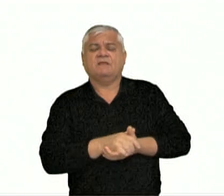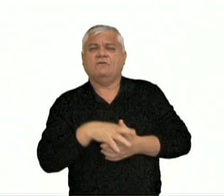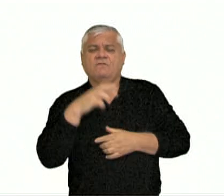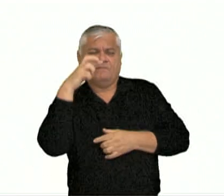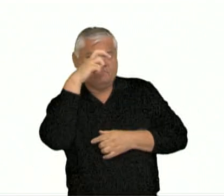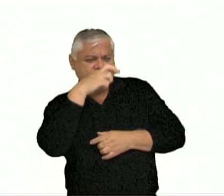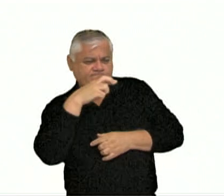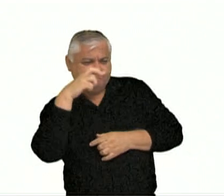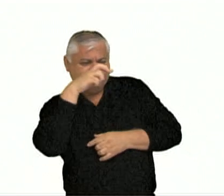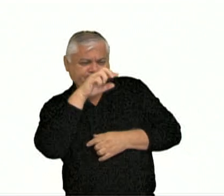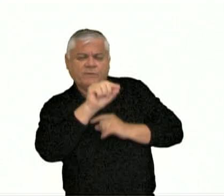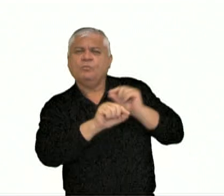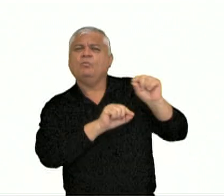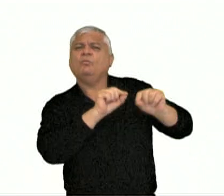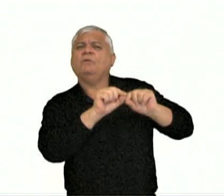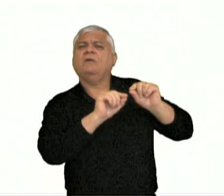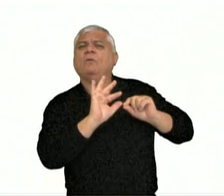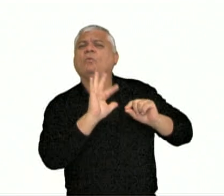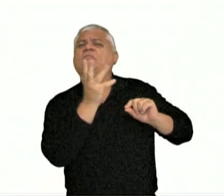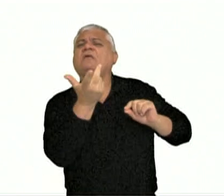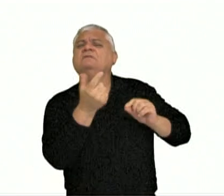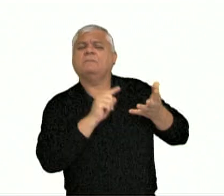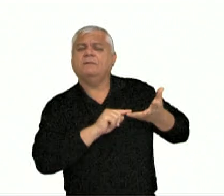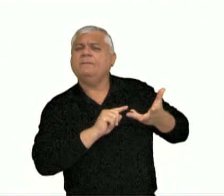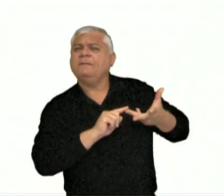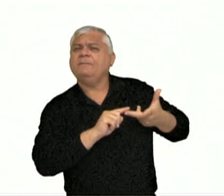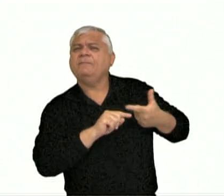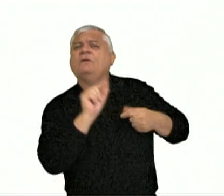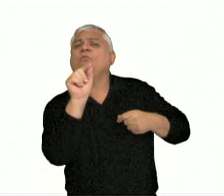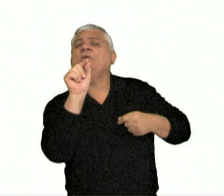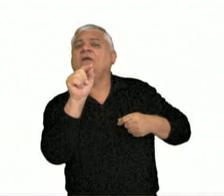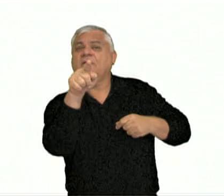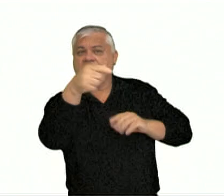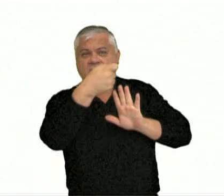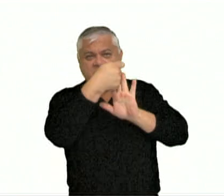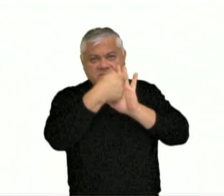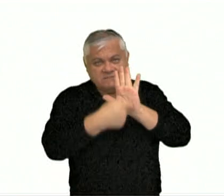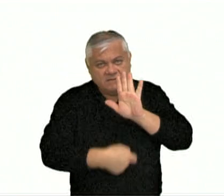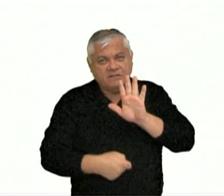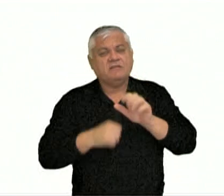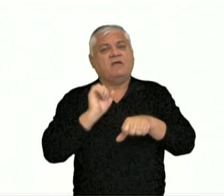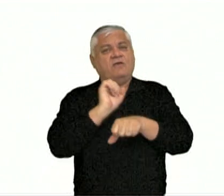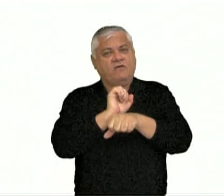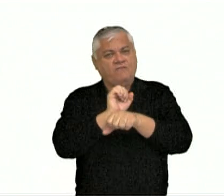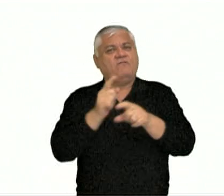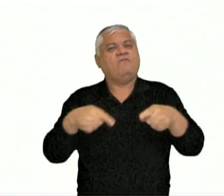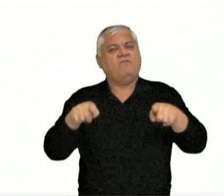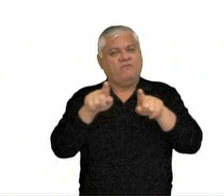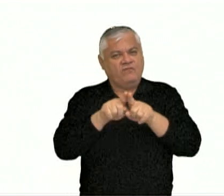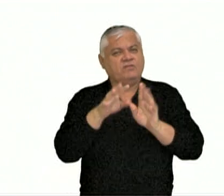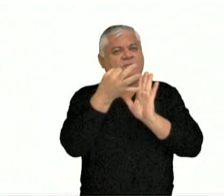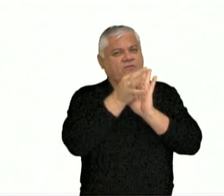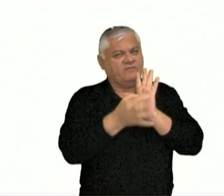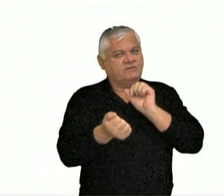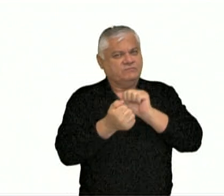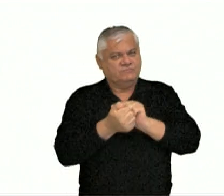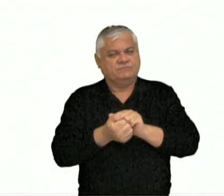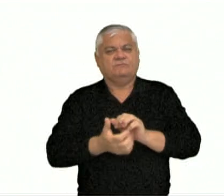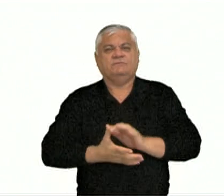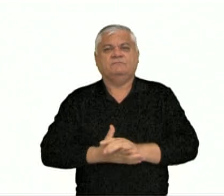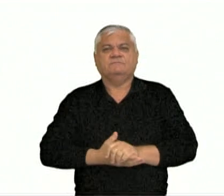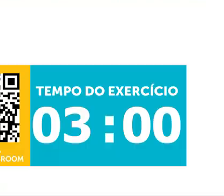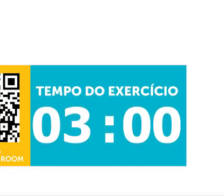observar, né? Então, o que você vai me explicar dessa cena? Faz aí, que eu volto daqui a pouco conferir contigo.